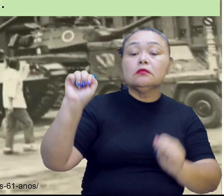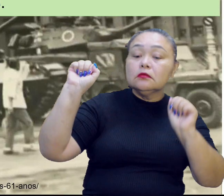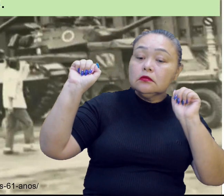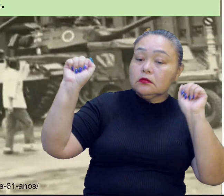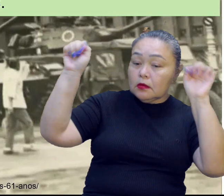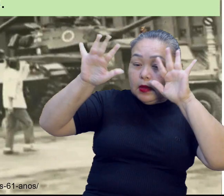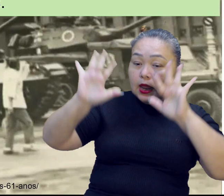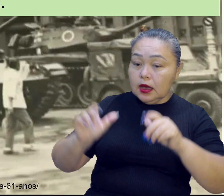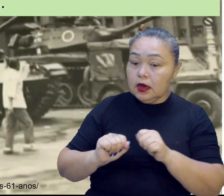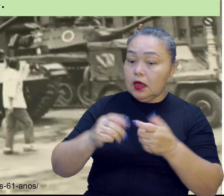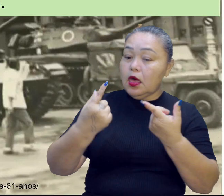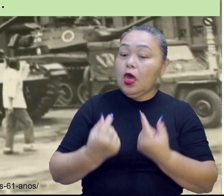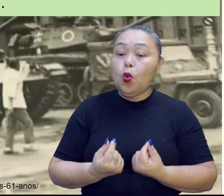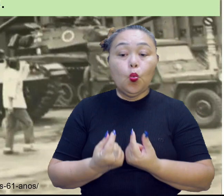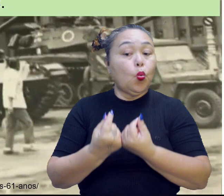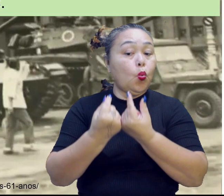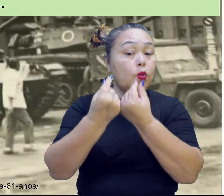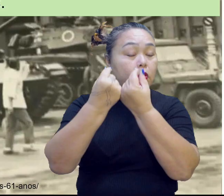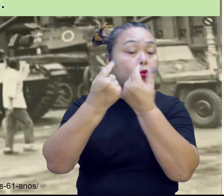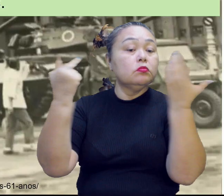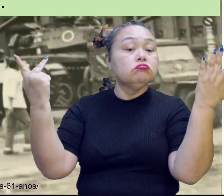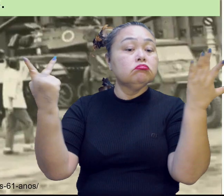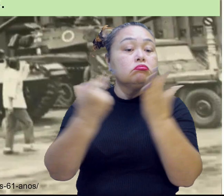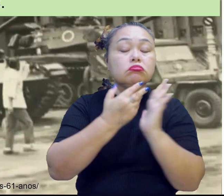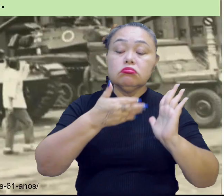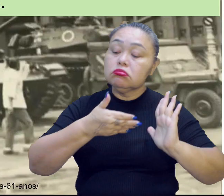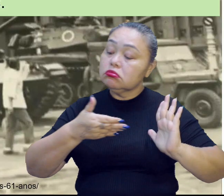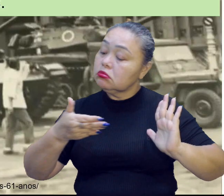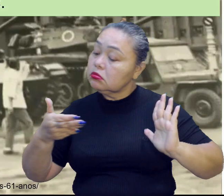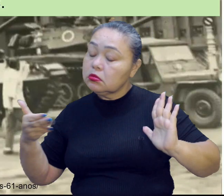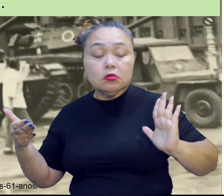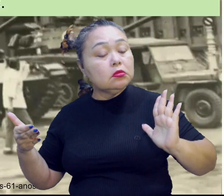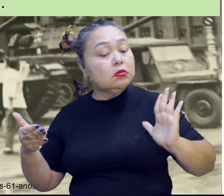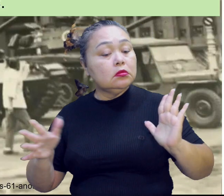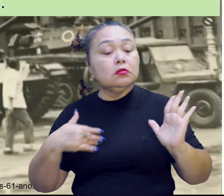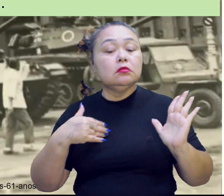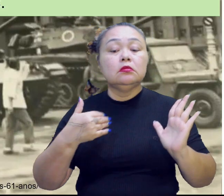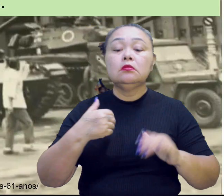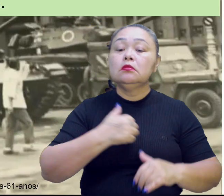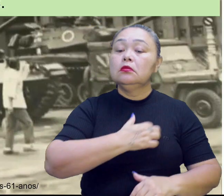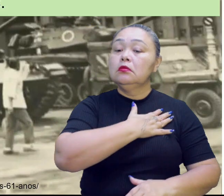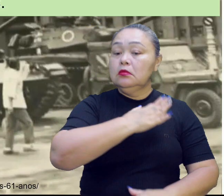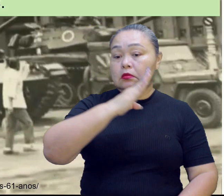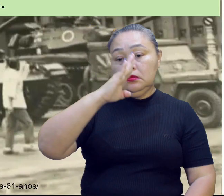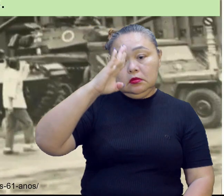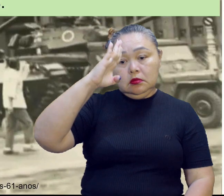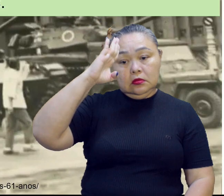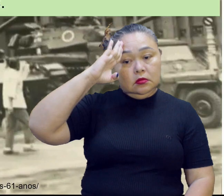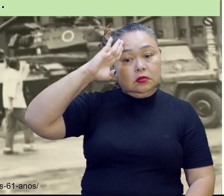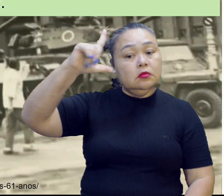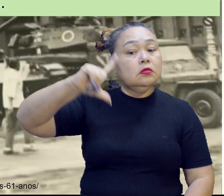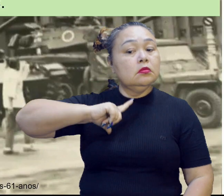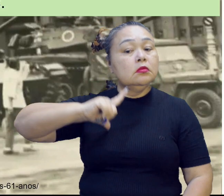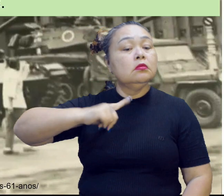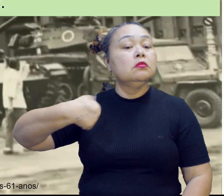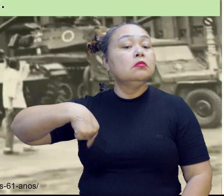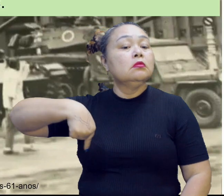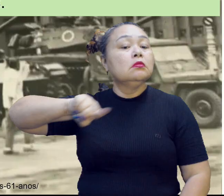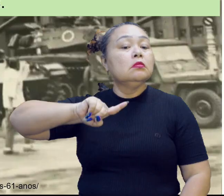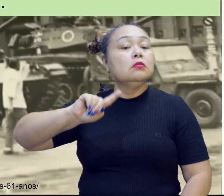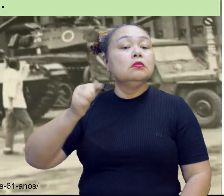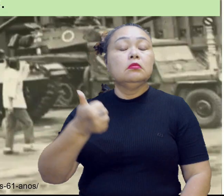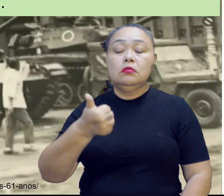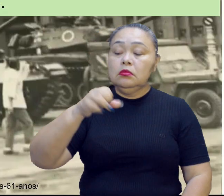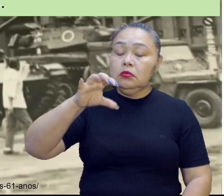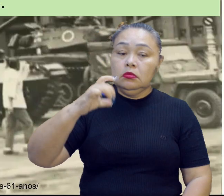milagre econômico, que vai acontecer durante o período militar. E aí, em 1964,